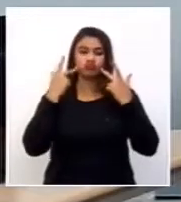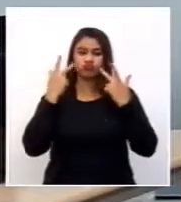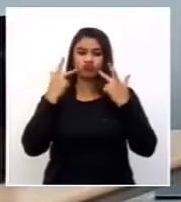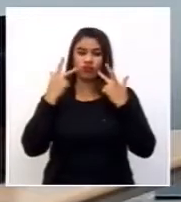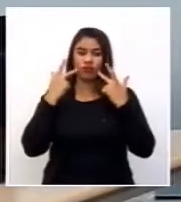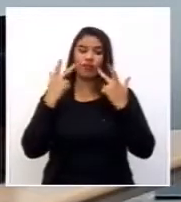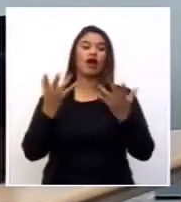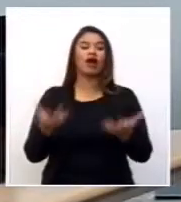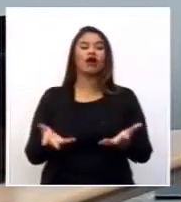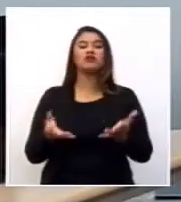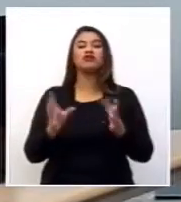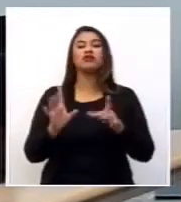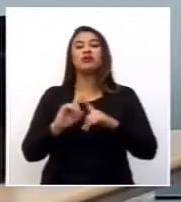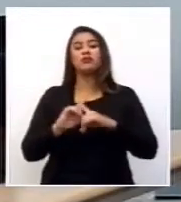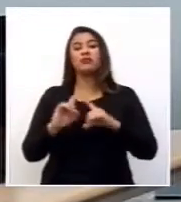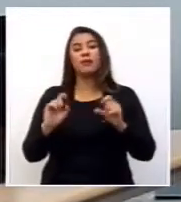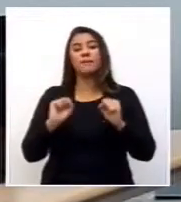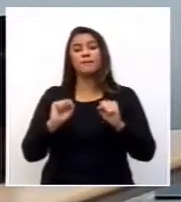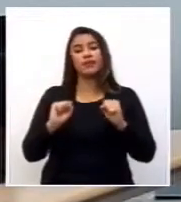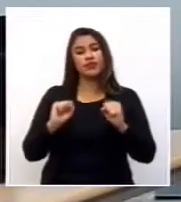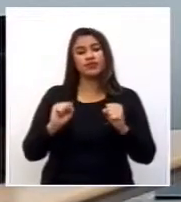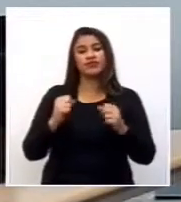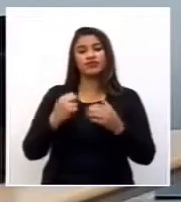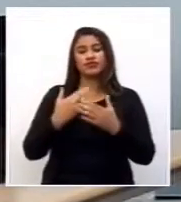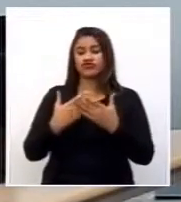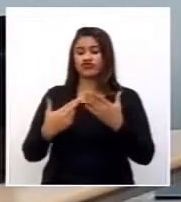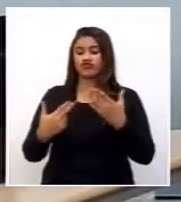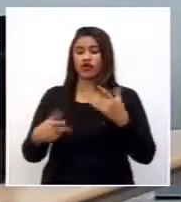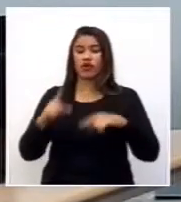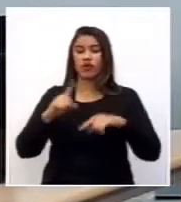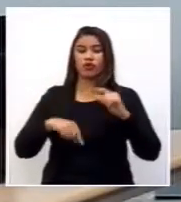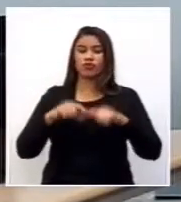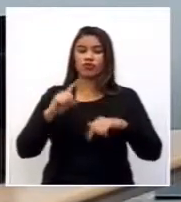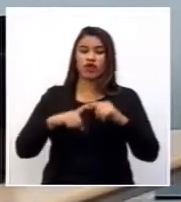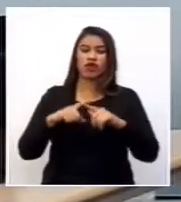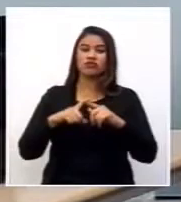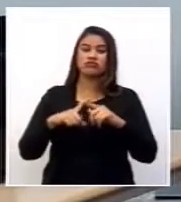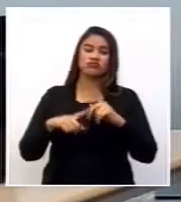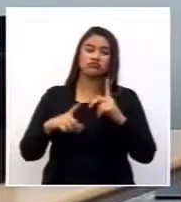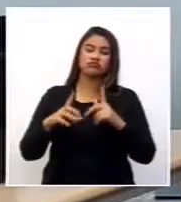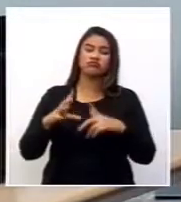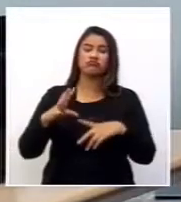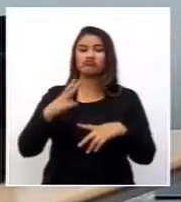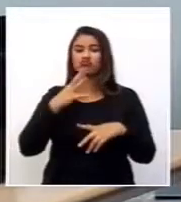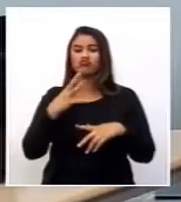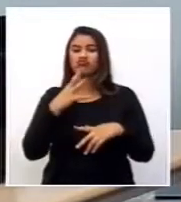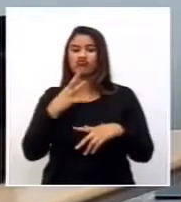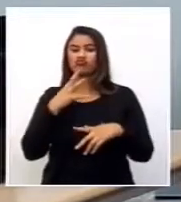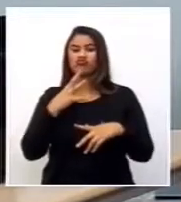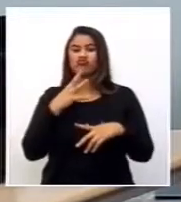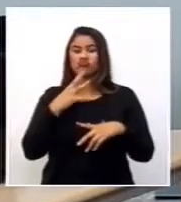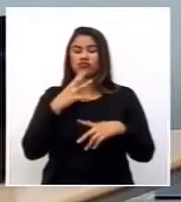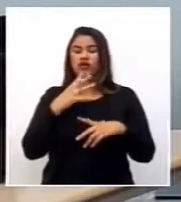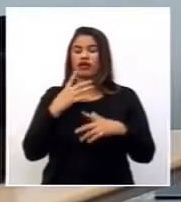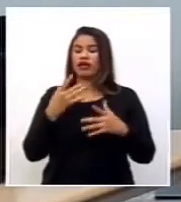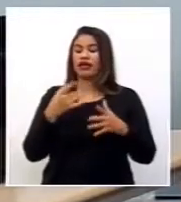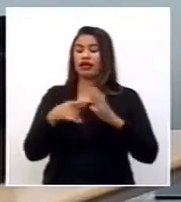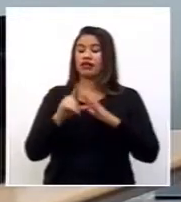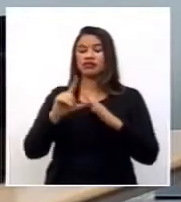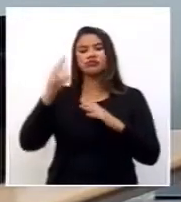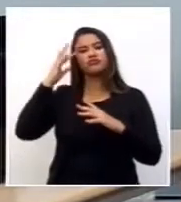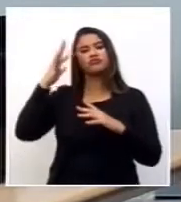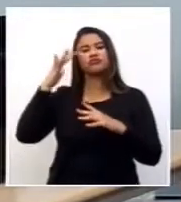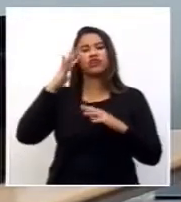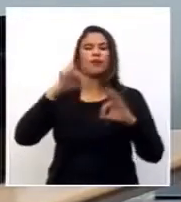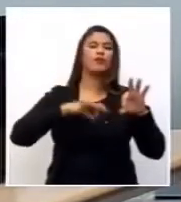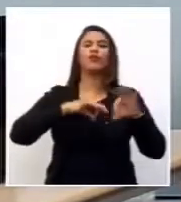do professor, de estar trabalhando os objetos de conhecimento, mas é interessante você trabalhar uma forma, uma perspectiva de projetos, interdisciplinar